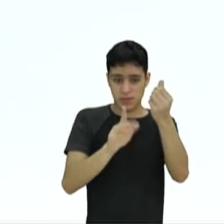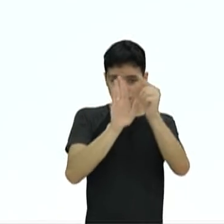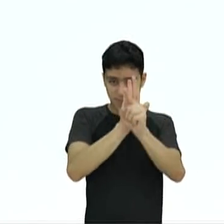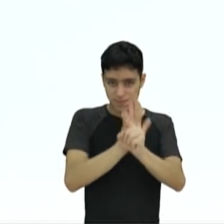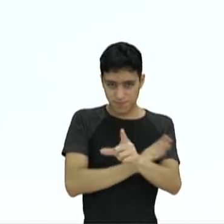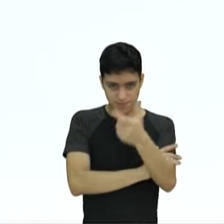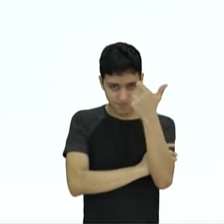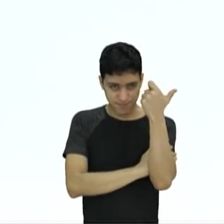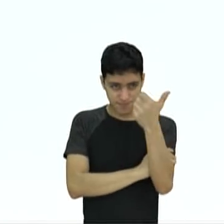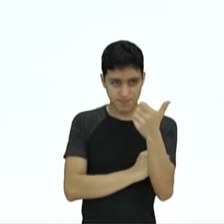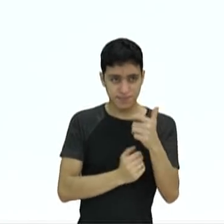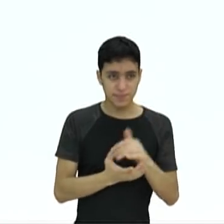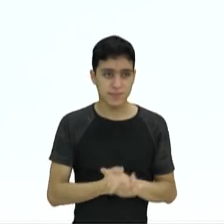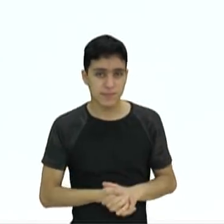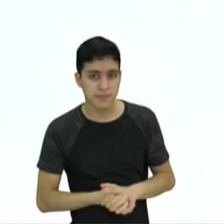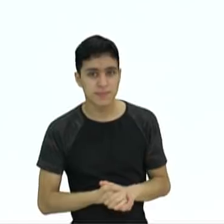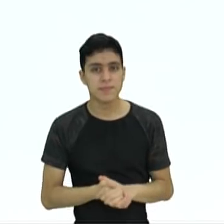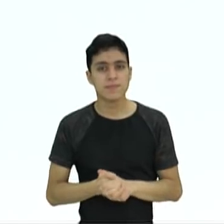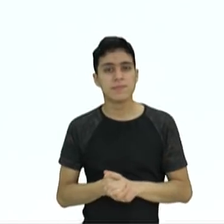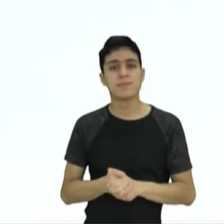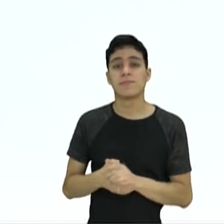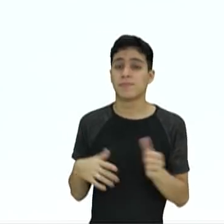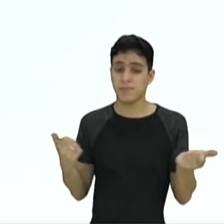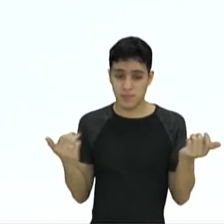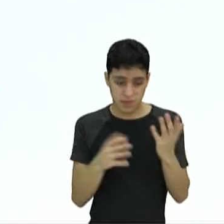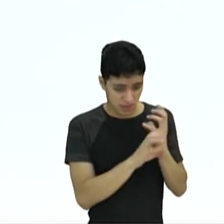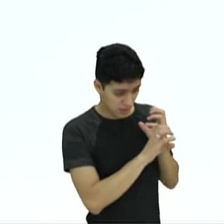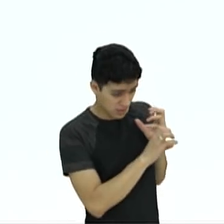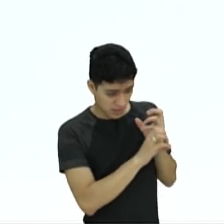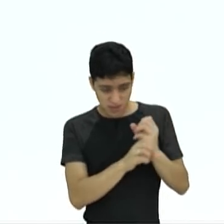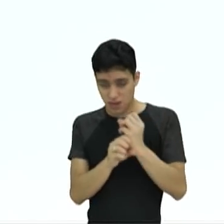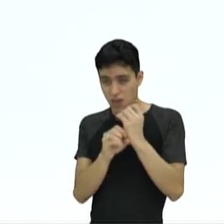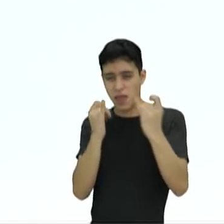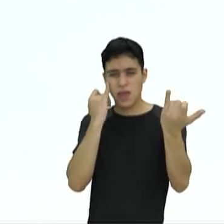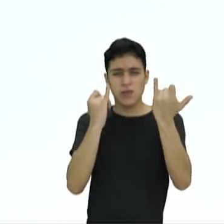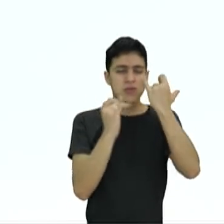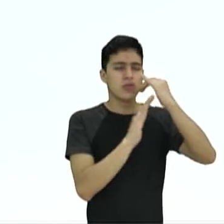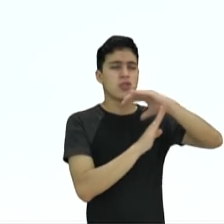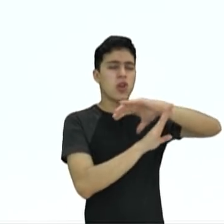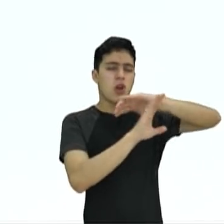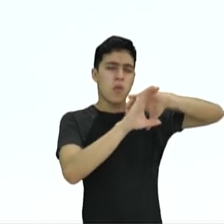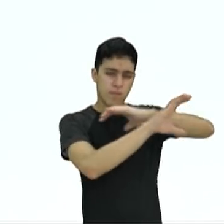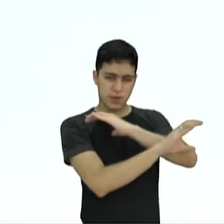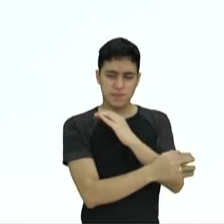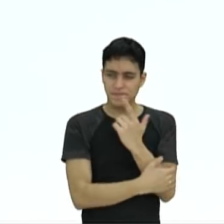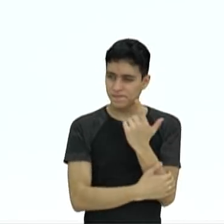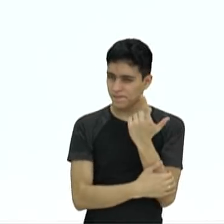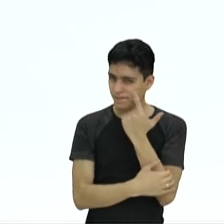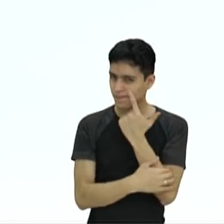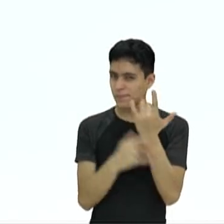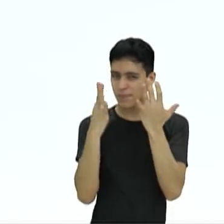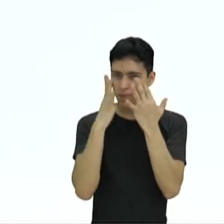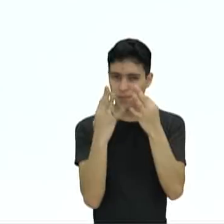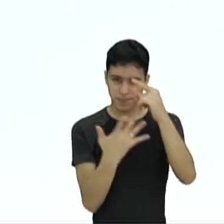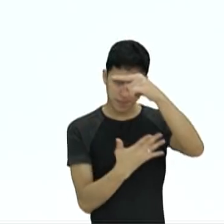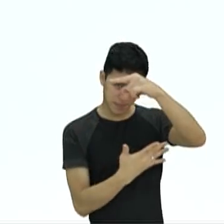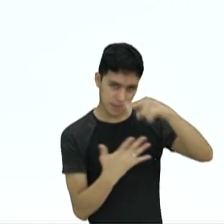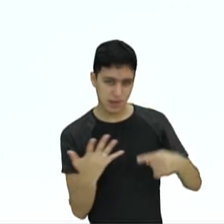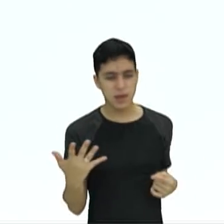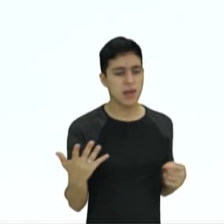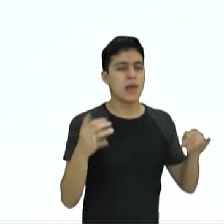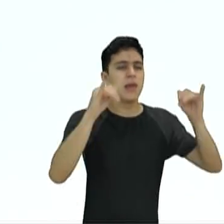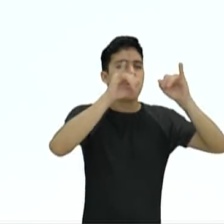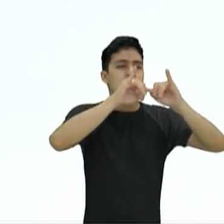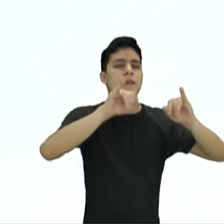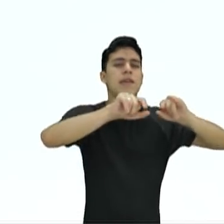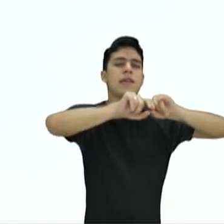aí. E vamos retomar a notícia num todo, já vai prestando atenção nesses elementos, manchete